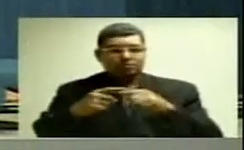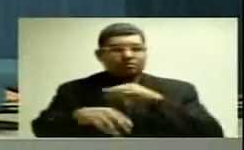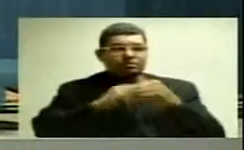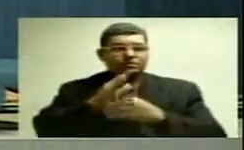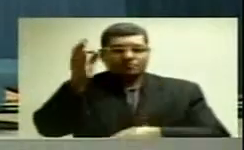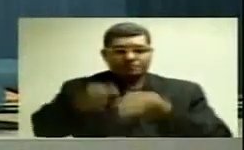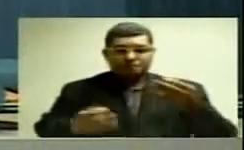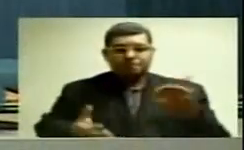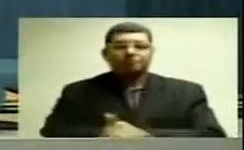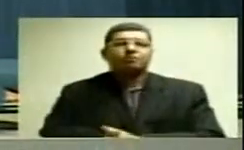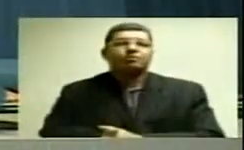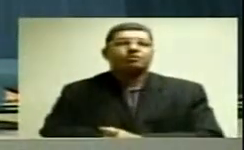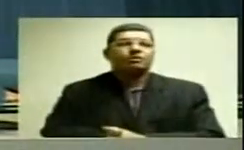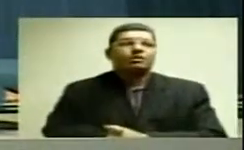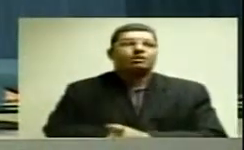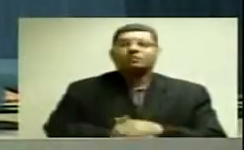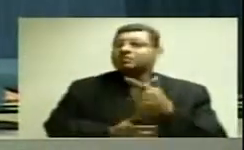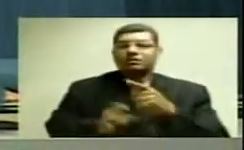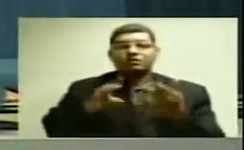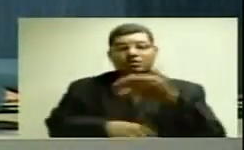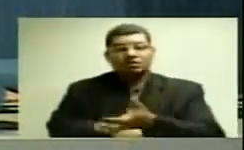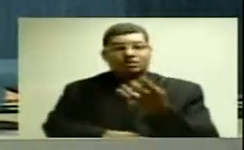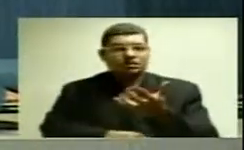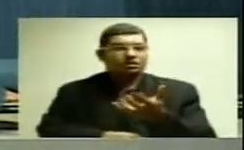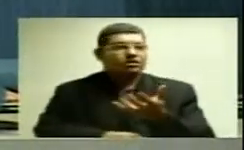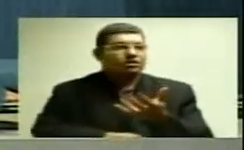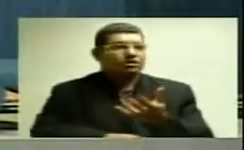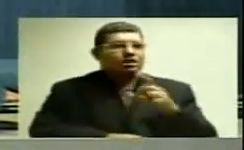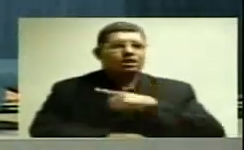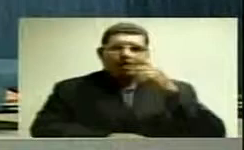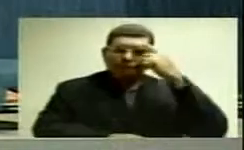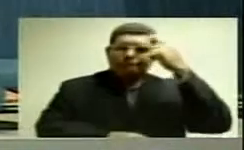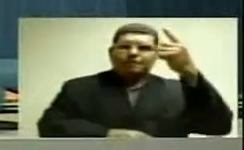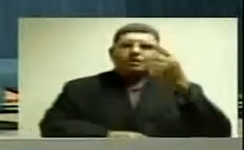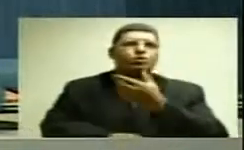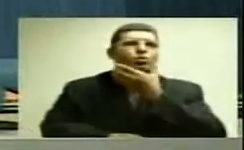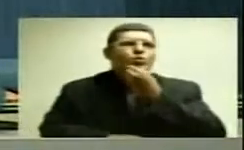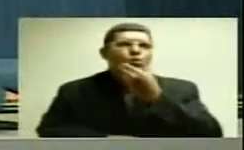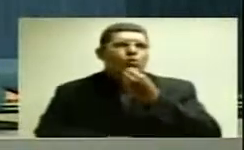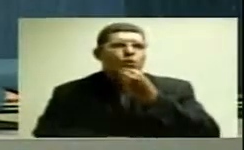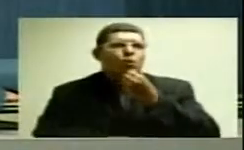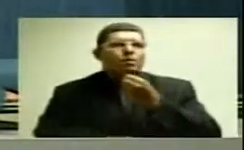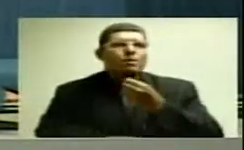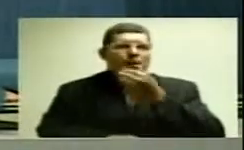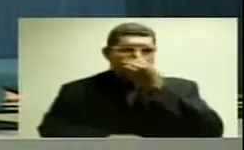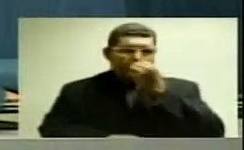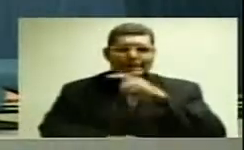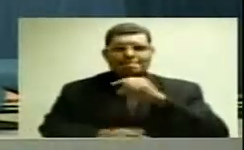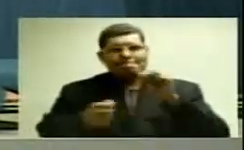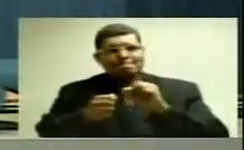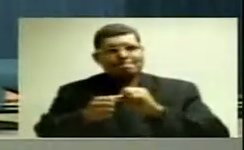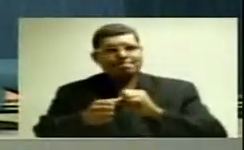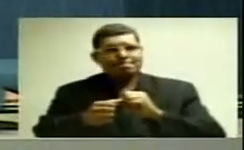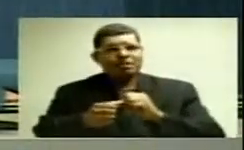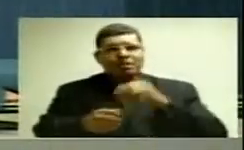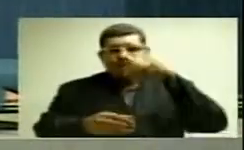os desembargadores da nossa corte. Não sou daqueles que acham que homens públicos e que desembargadores têm que fazer